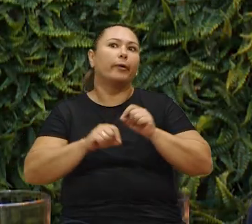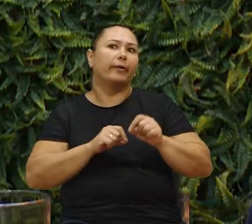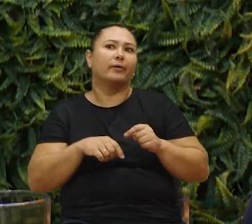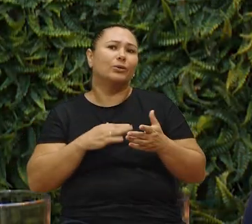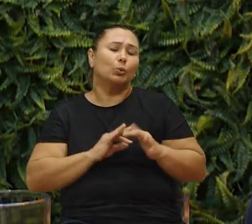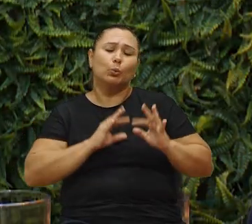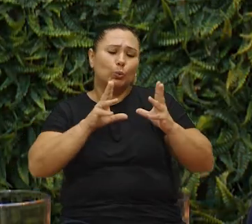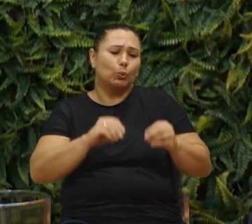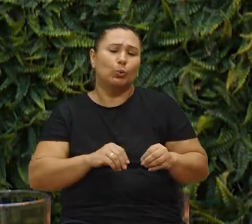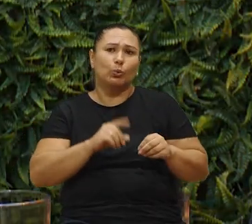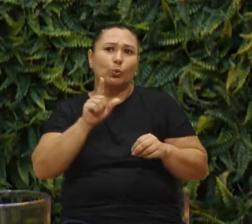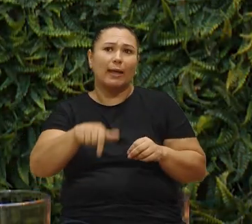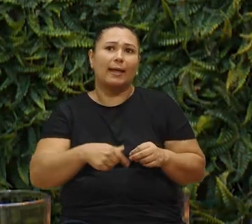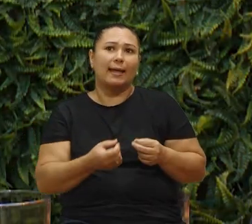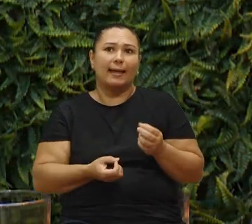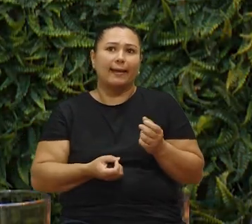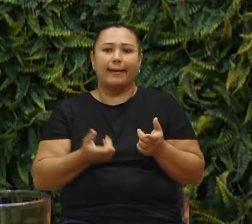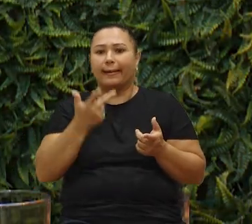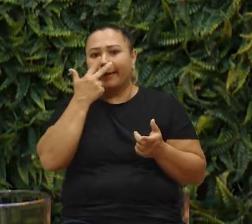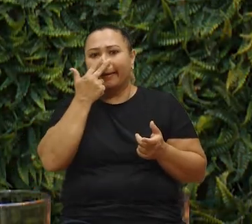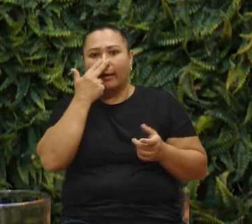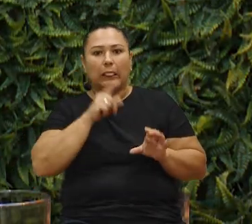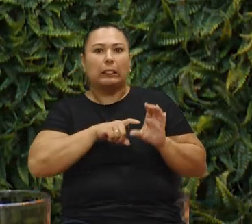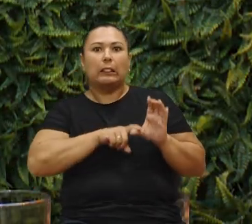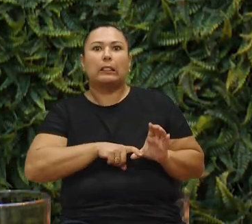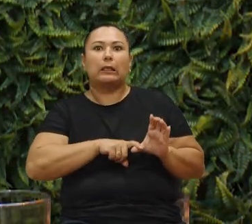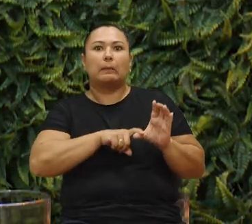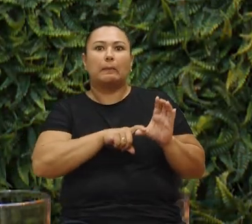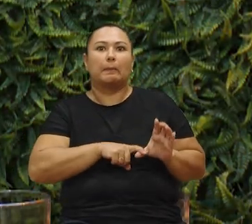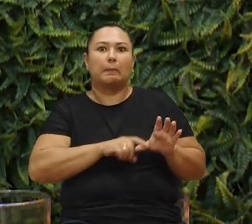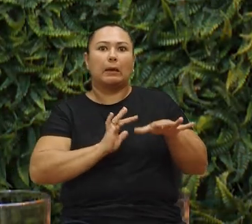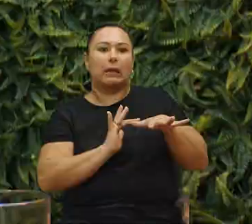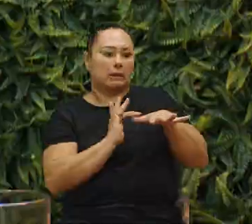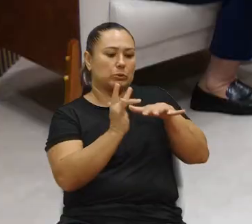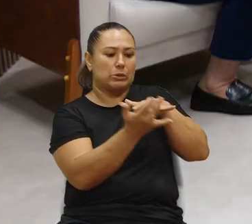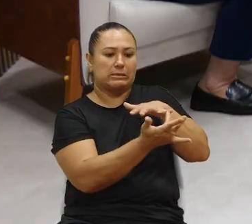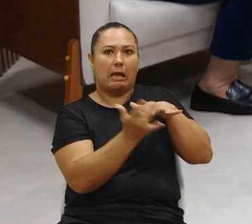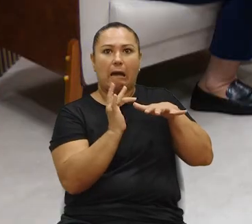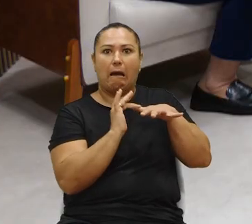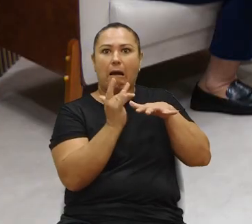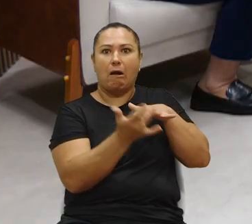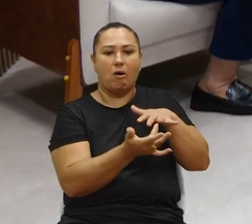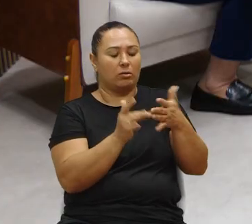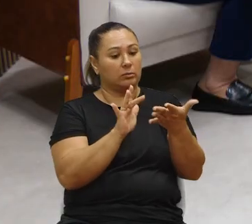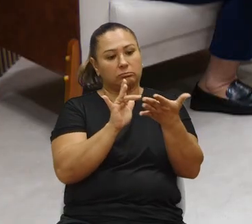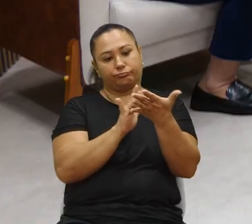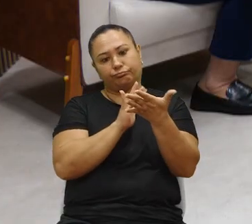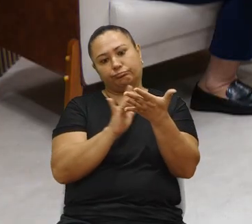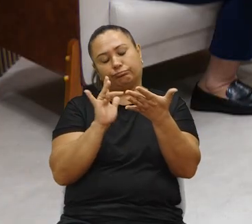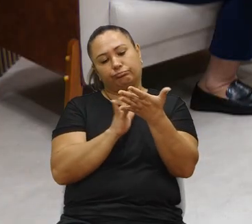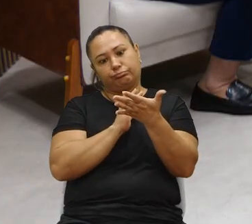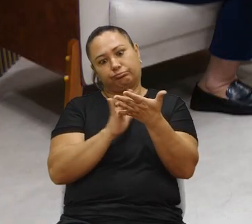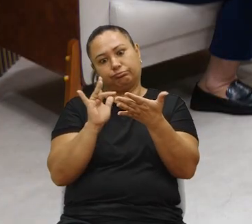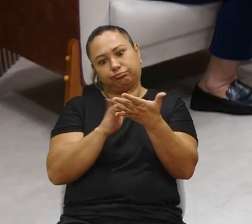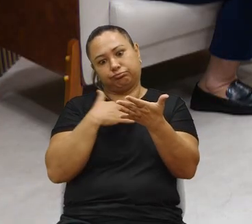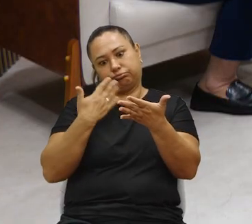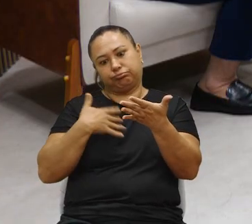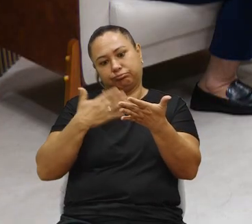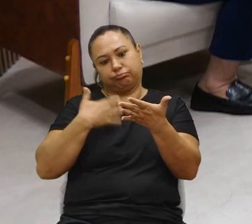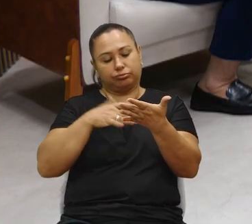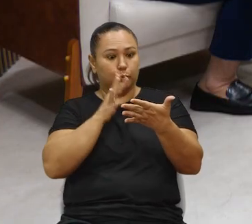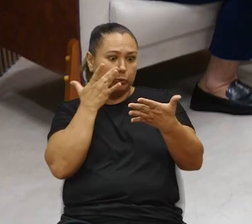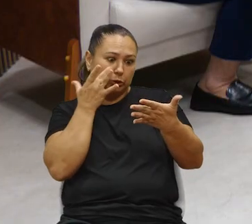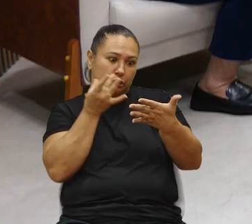já vai, né, porque tudo é feito para criar essa dependência. Né? Nas redes sociais não existe tempo, não existe espaço,